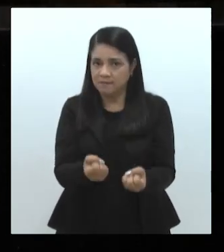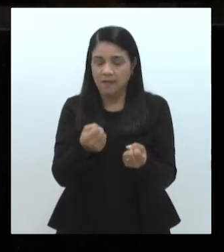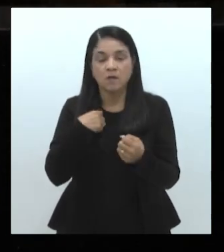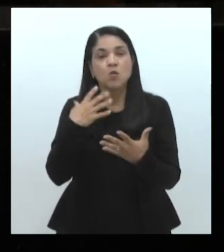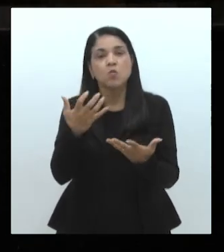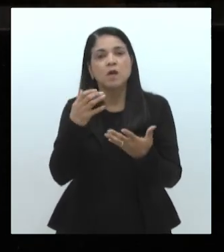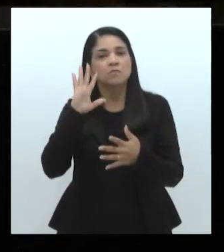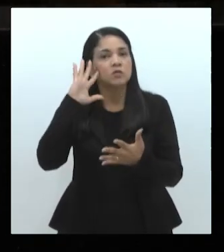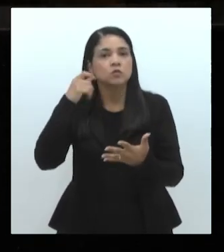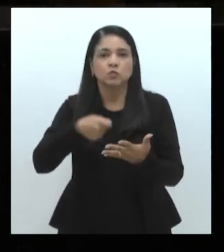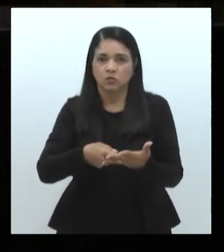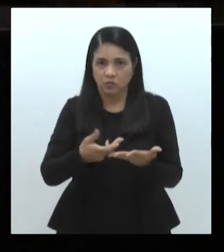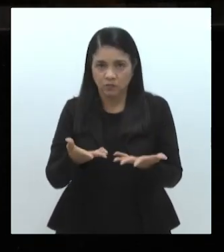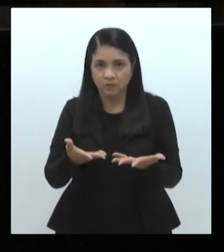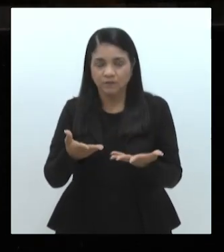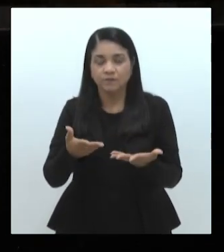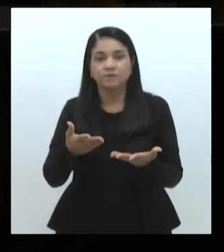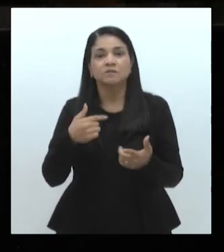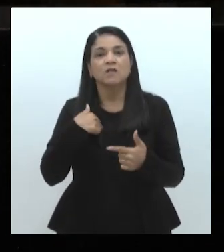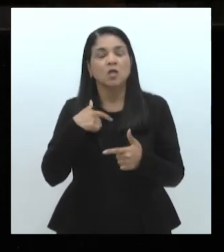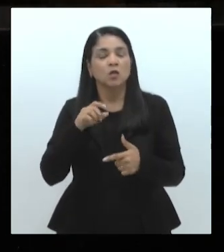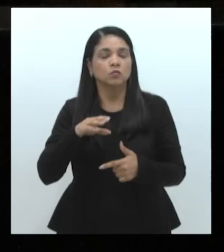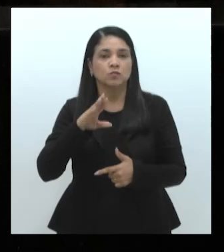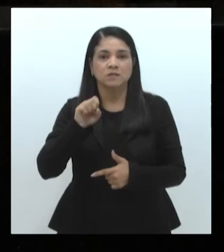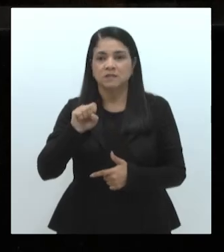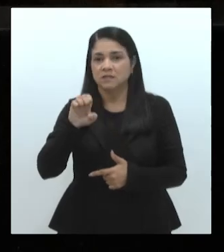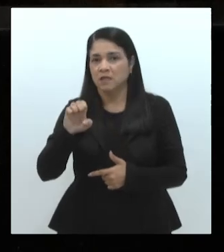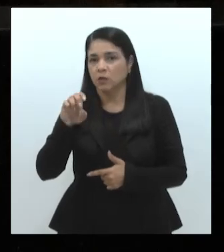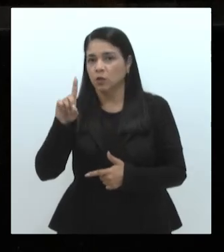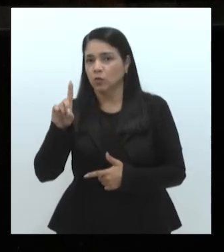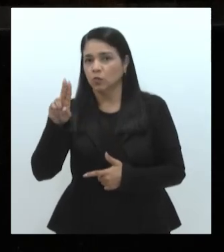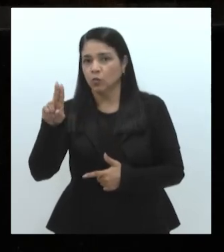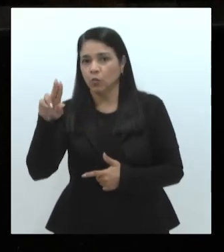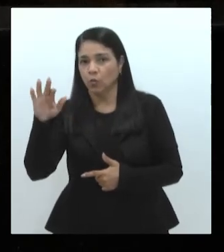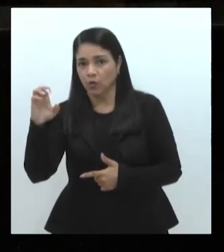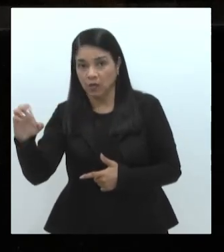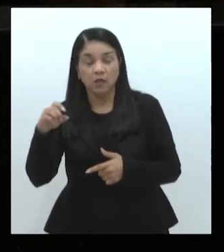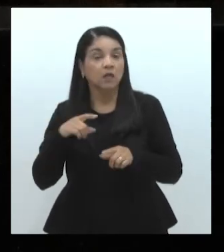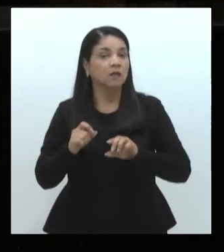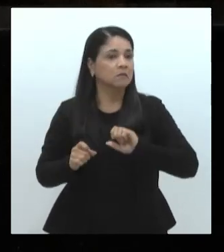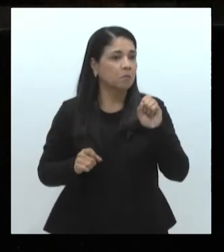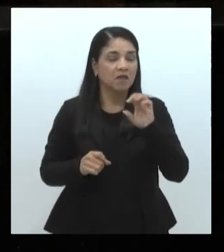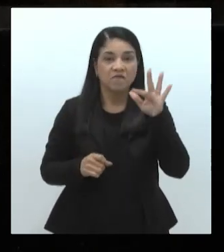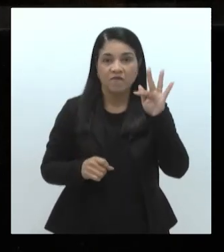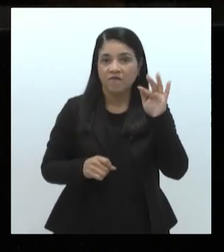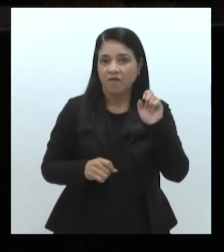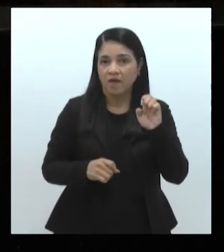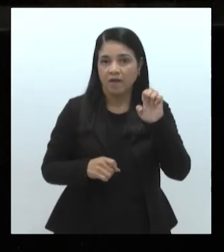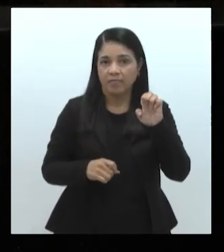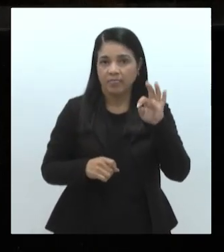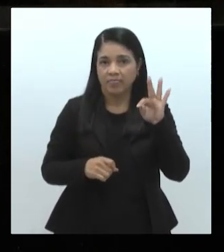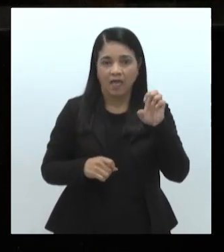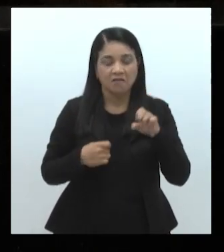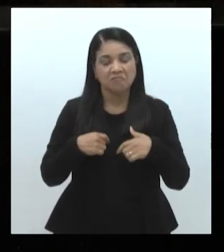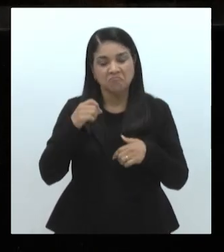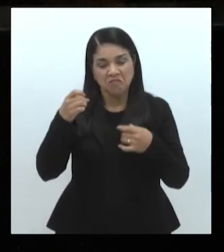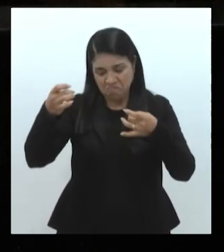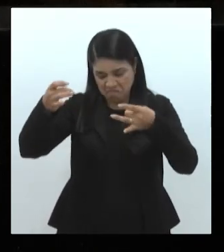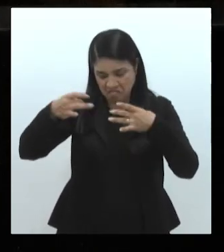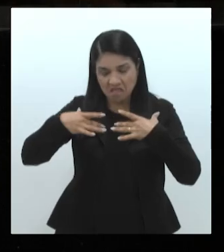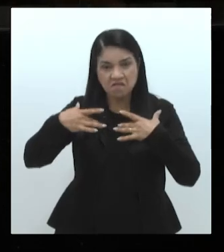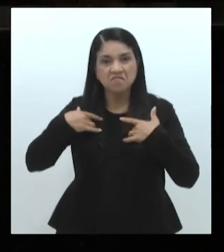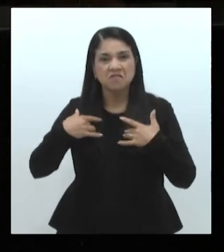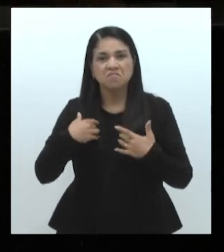temos espaços, eu não sou da SEDUC e nem da FATEC. Eu estou ali jogada e ninguém me olha. Nós